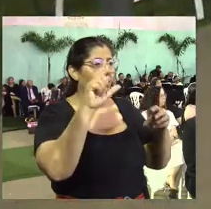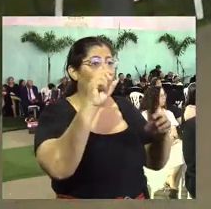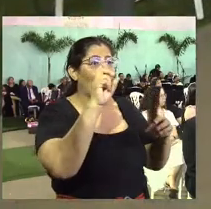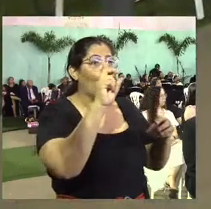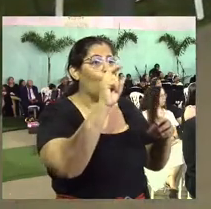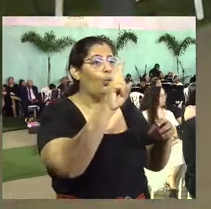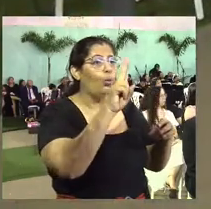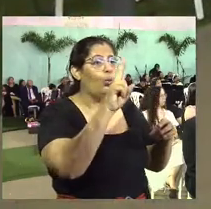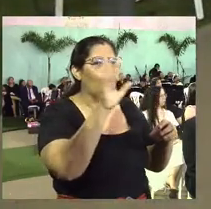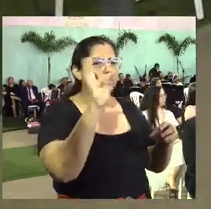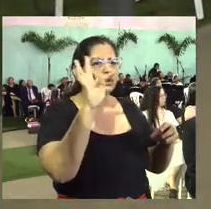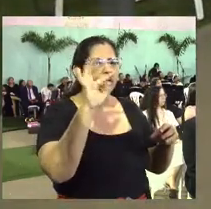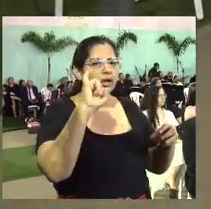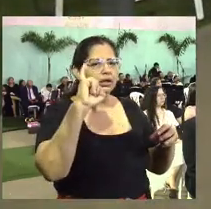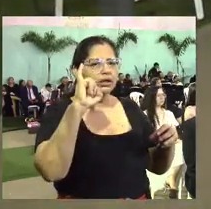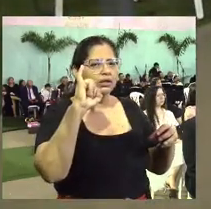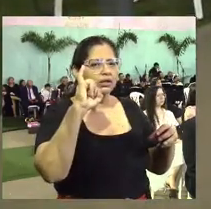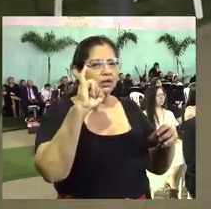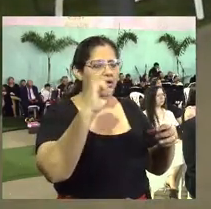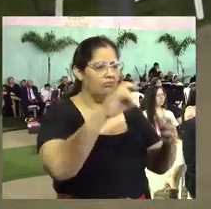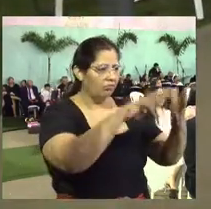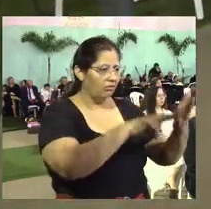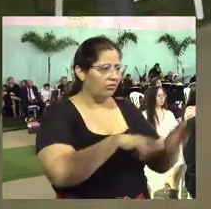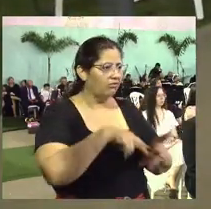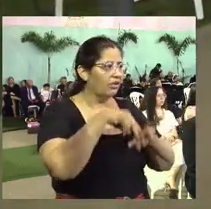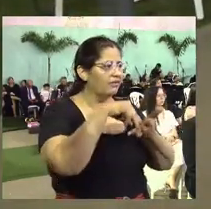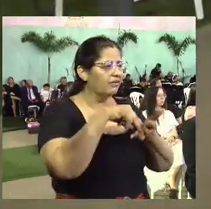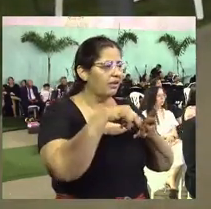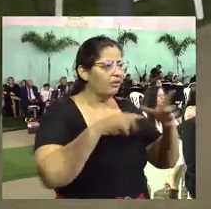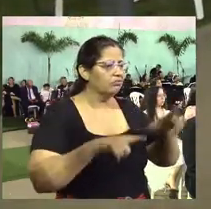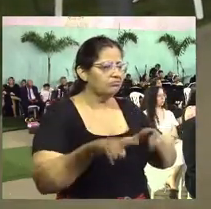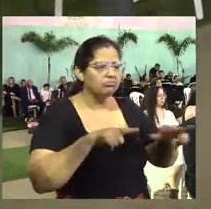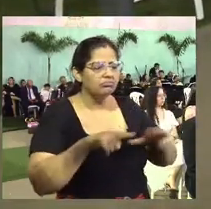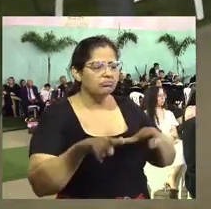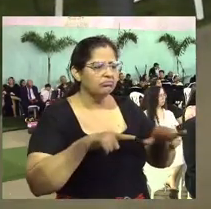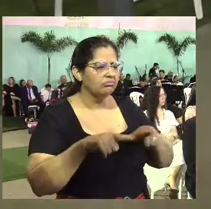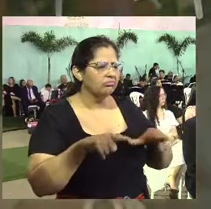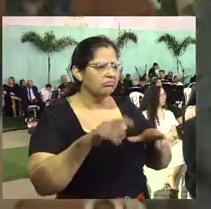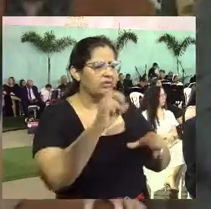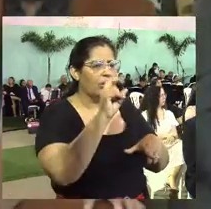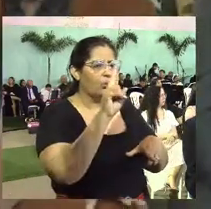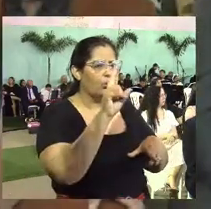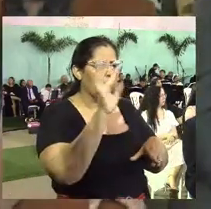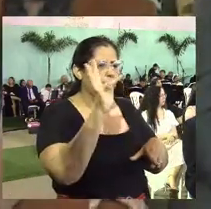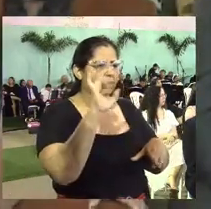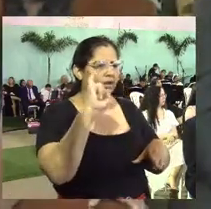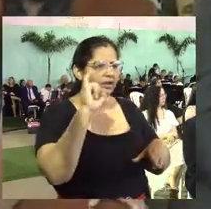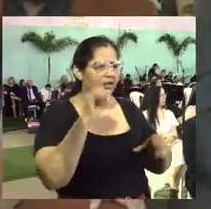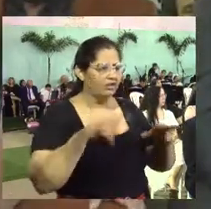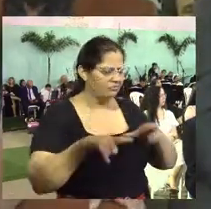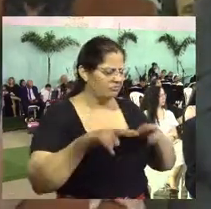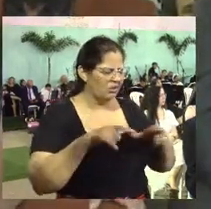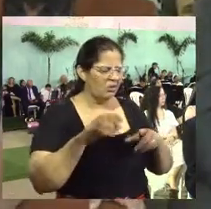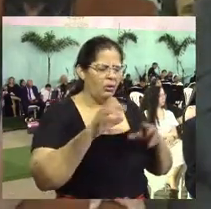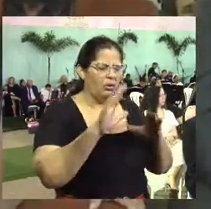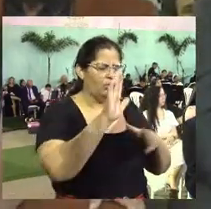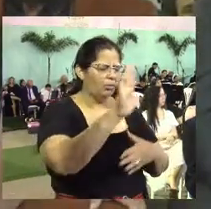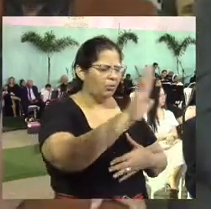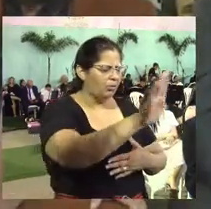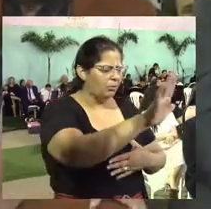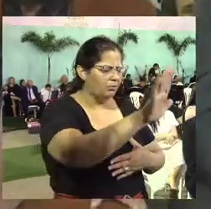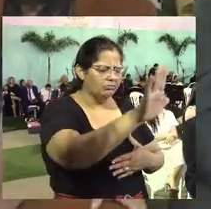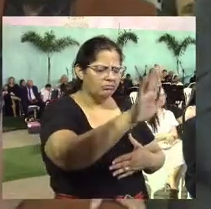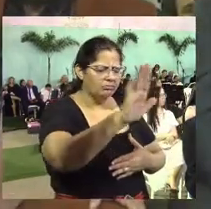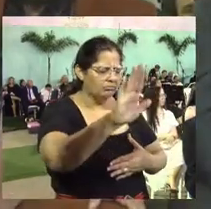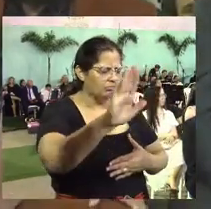corro para UTI Deus eu vou levantar um trabalho aqui dentro da UTI e comecei a fazer trabalho lá dentro orando pelas pessoas a gente está